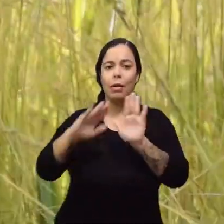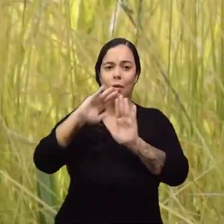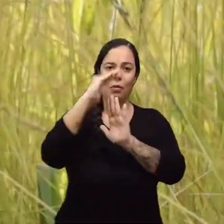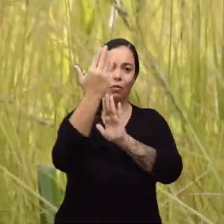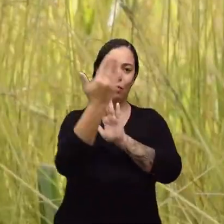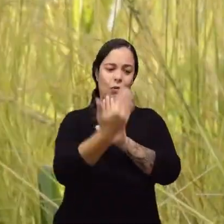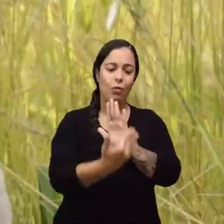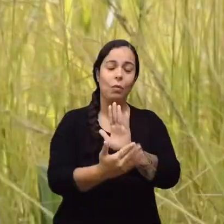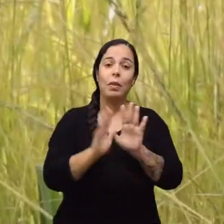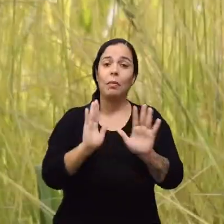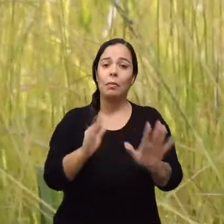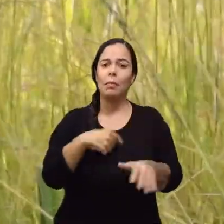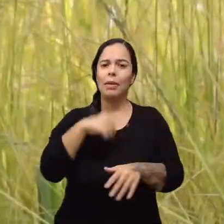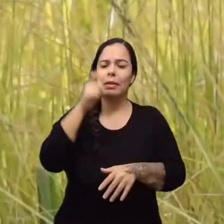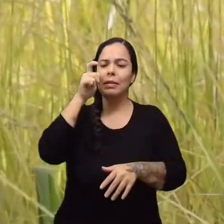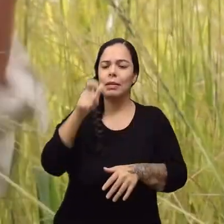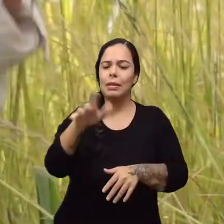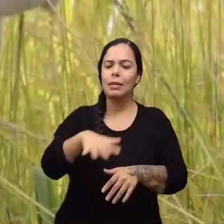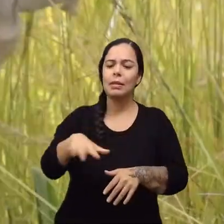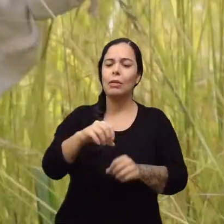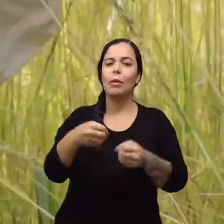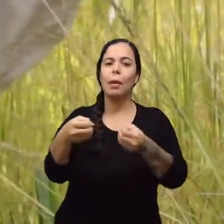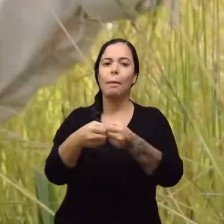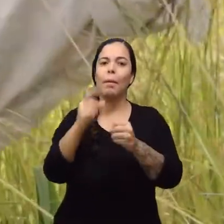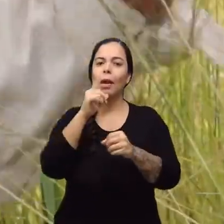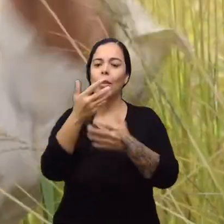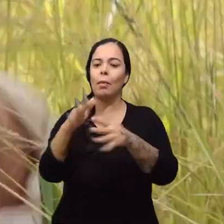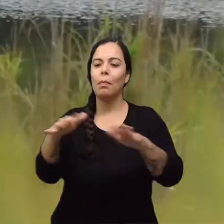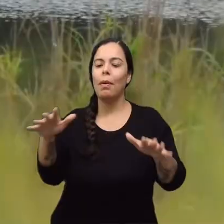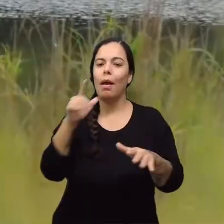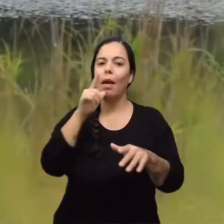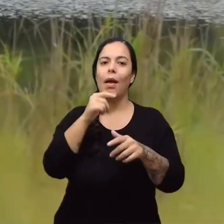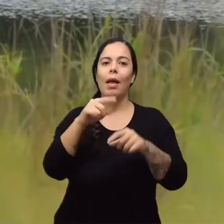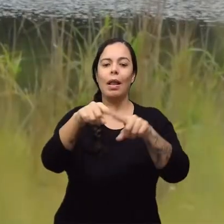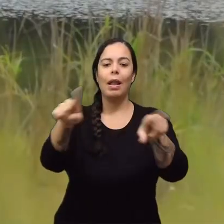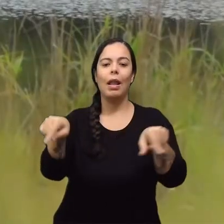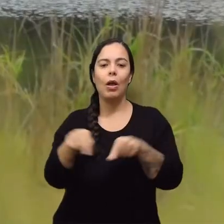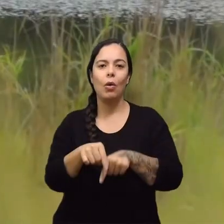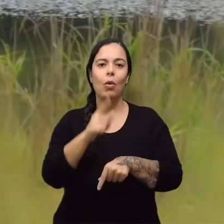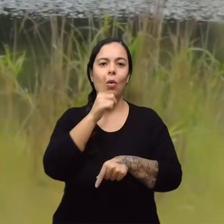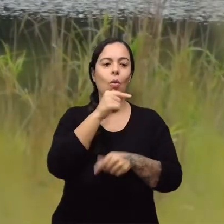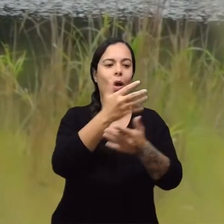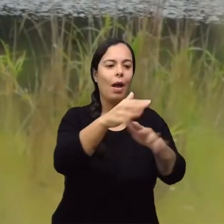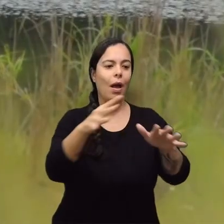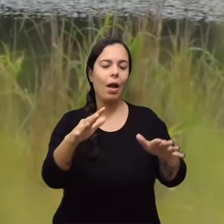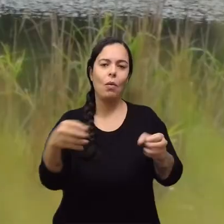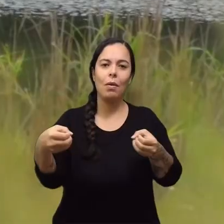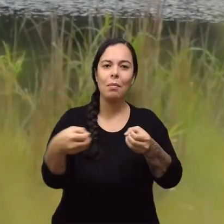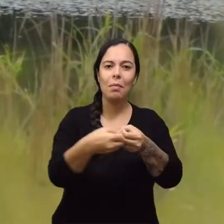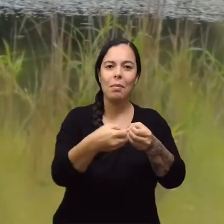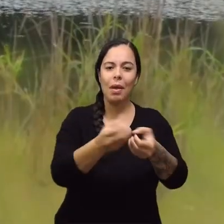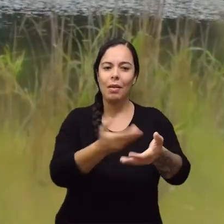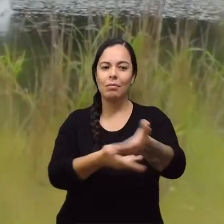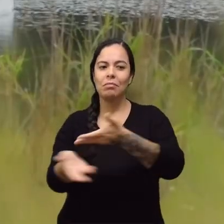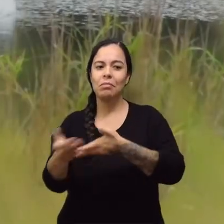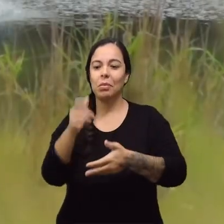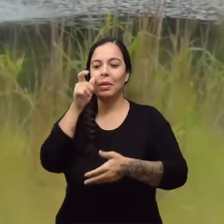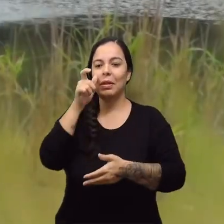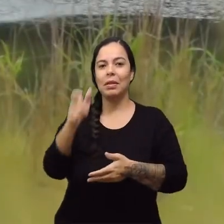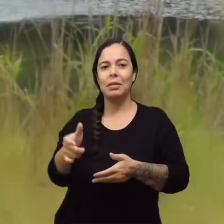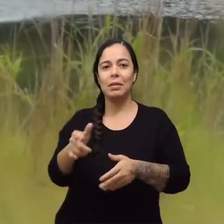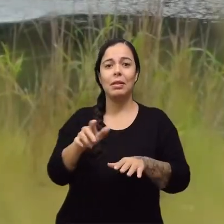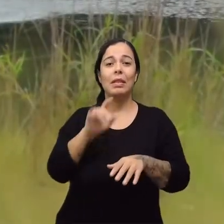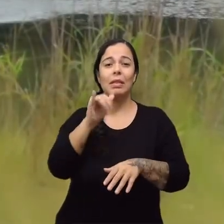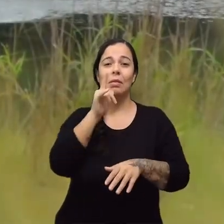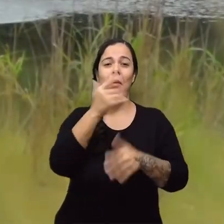sambaquianos era estar perto do mar, estar perto da lagoa, do canal, né? num dia que o mar estava